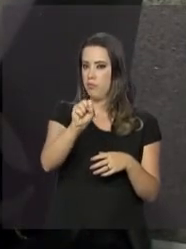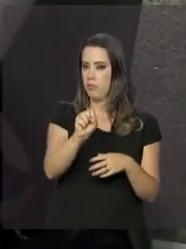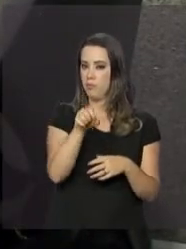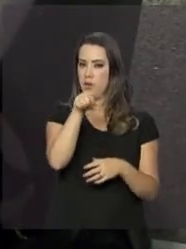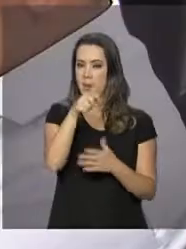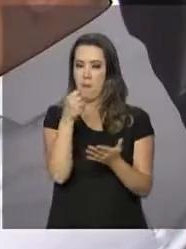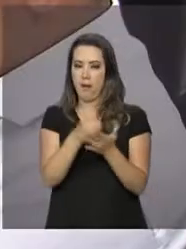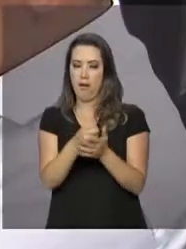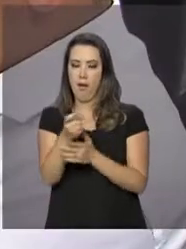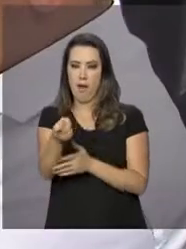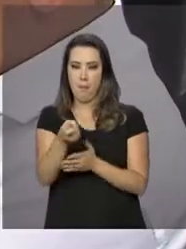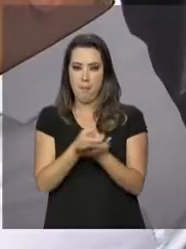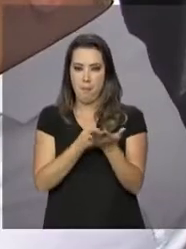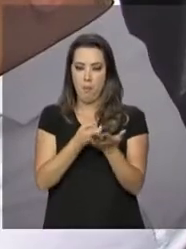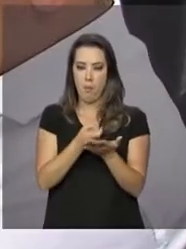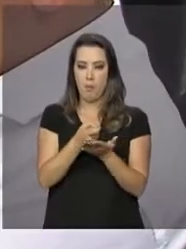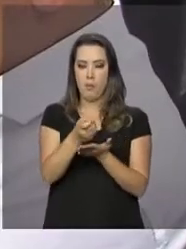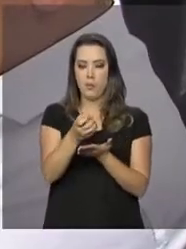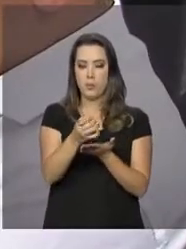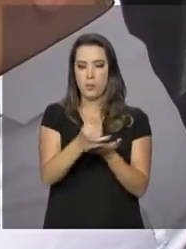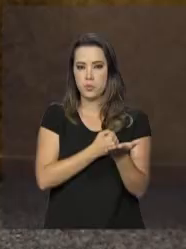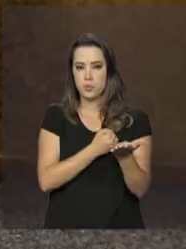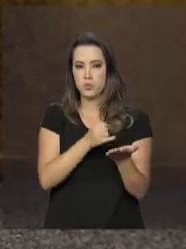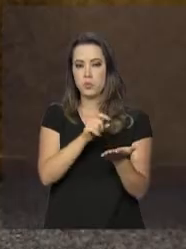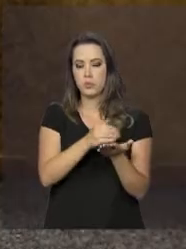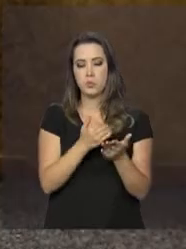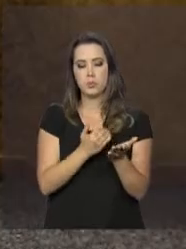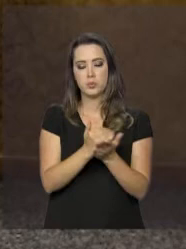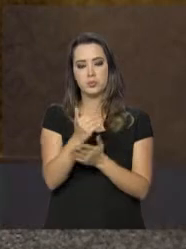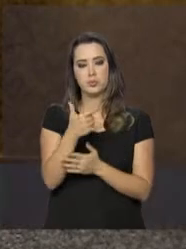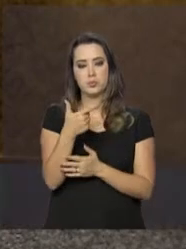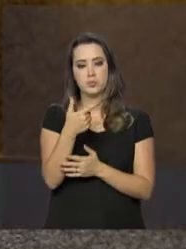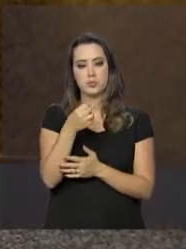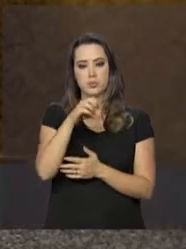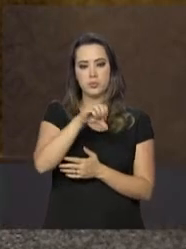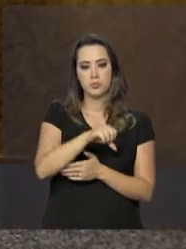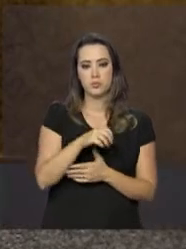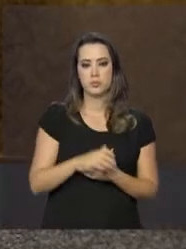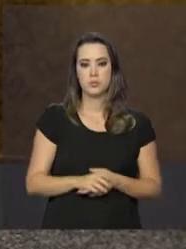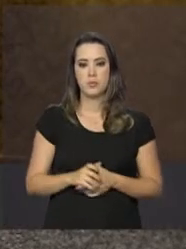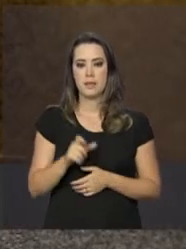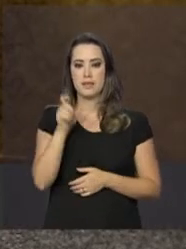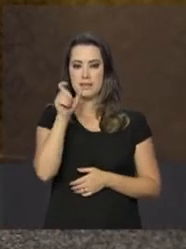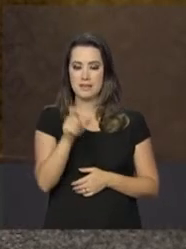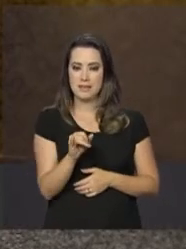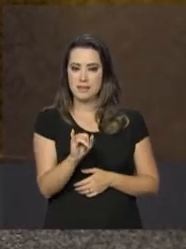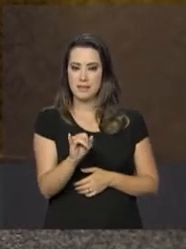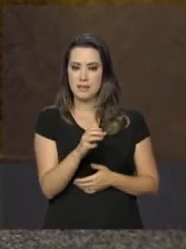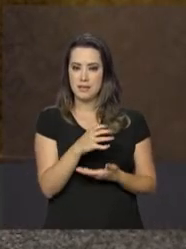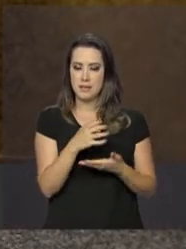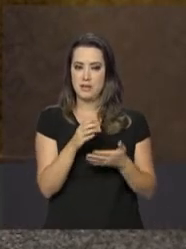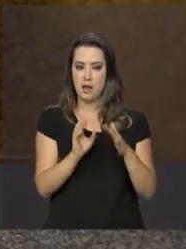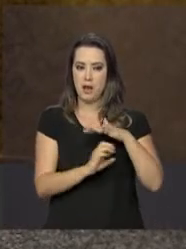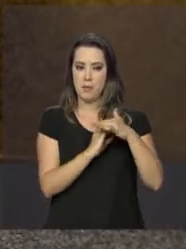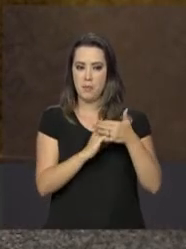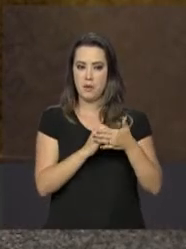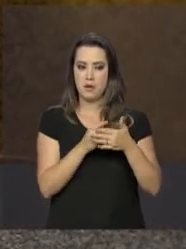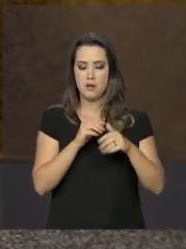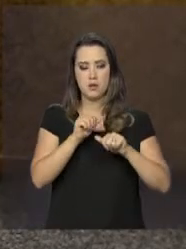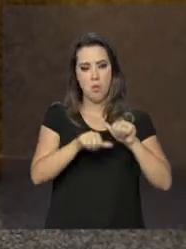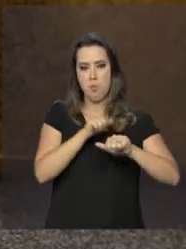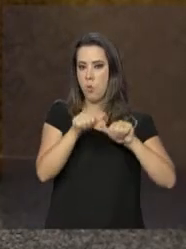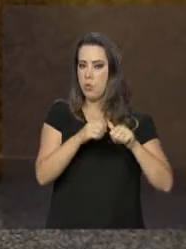tributos a partir de 2019 se houver a exclusão realmente ele passa a ser uma empresa